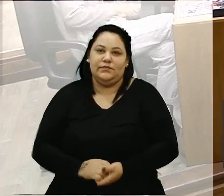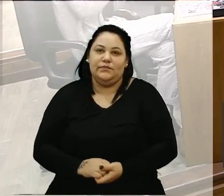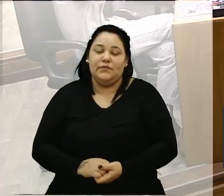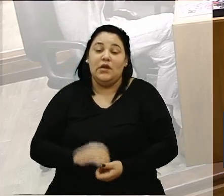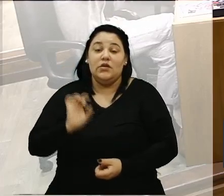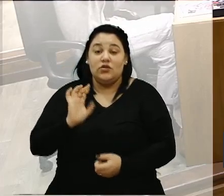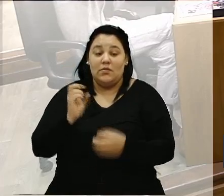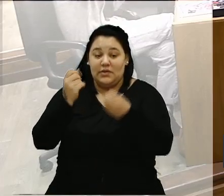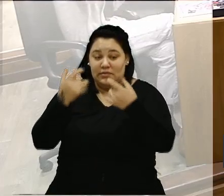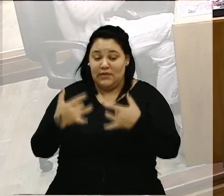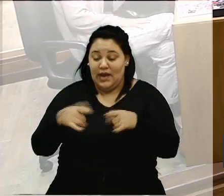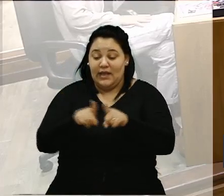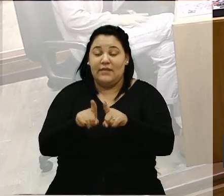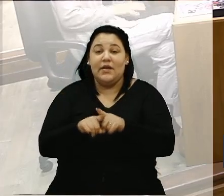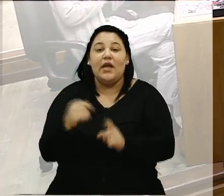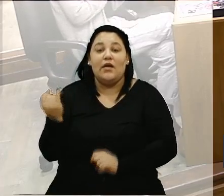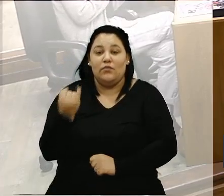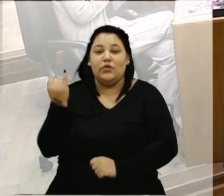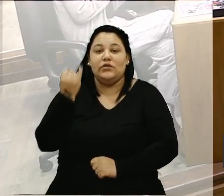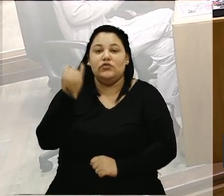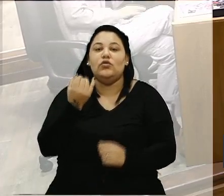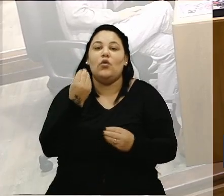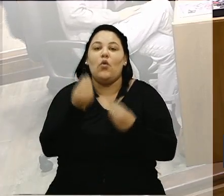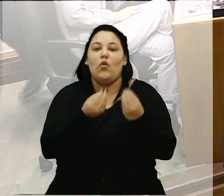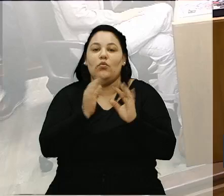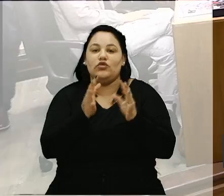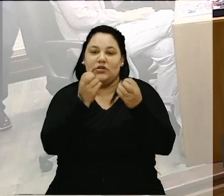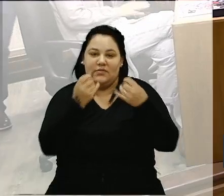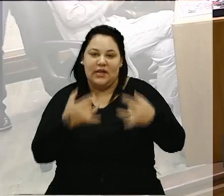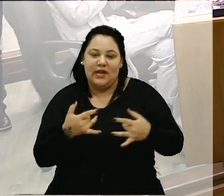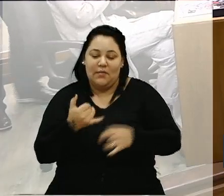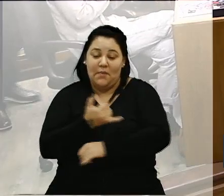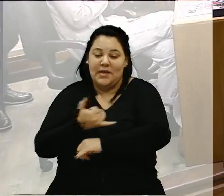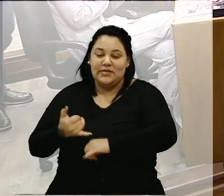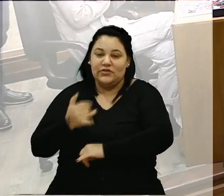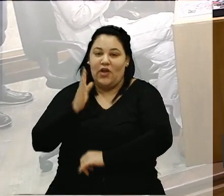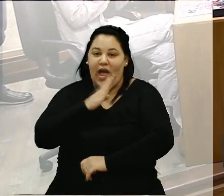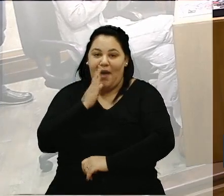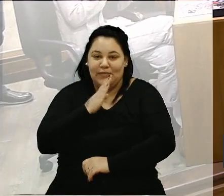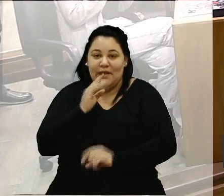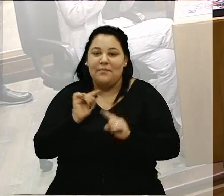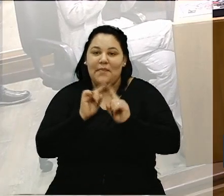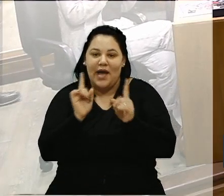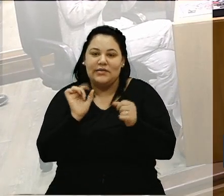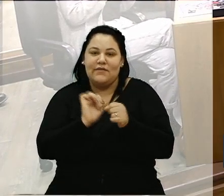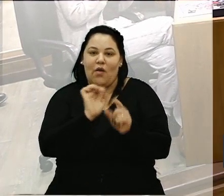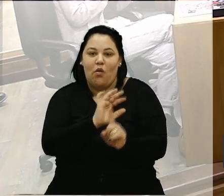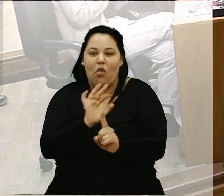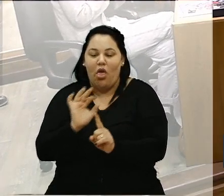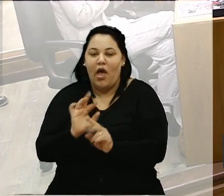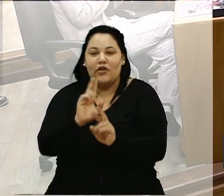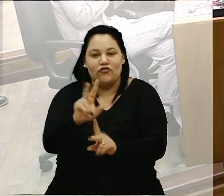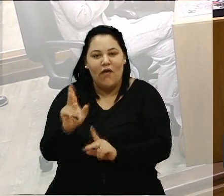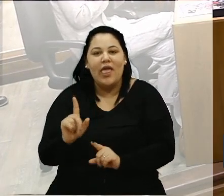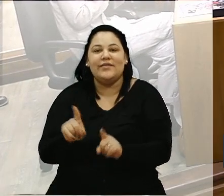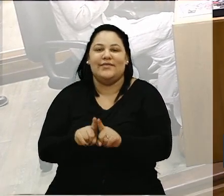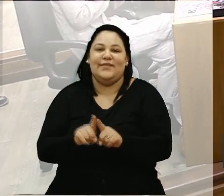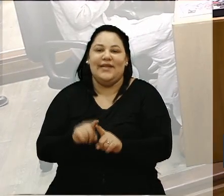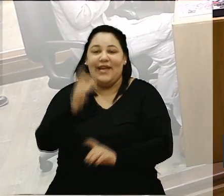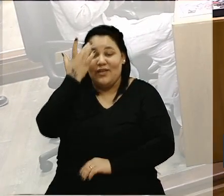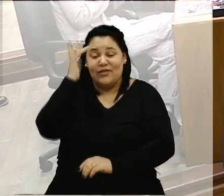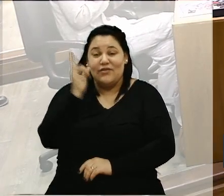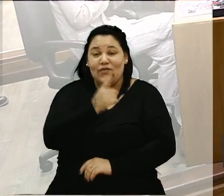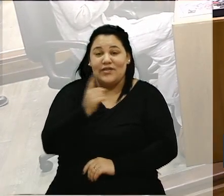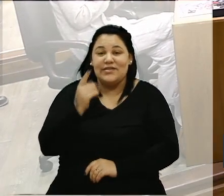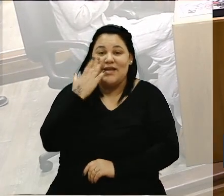destacar a importância, como o senhor disse, é uma passagem rápida, mas que faz a diferença. Não sei se o senhor é sabedor,